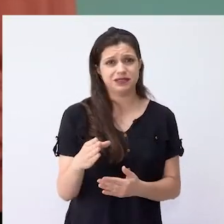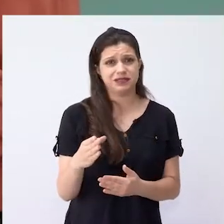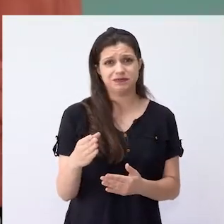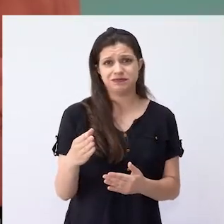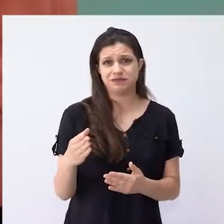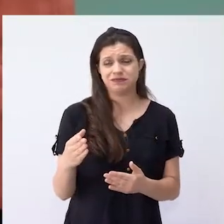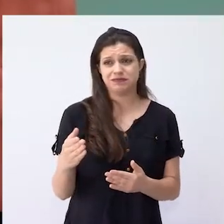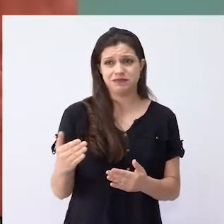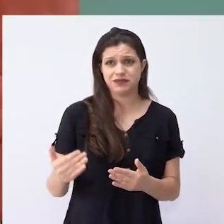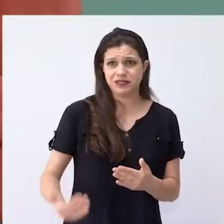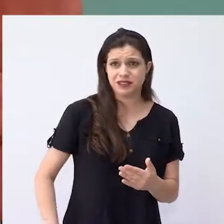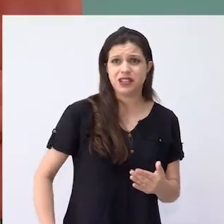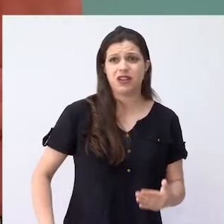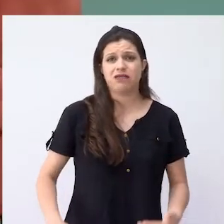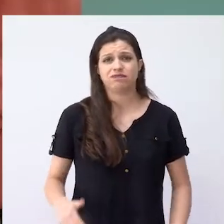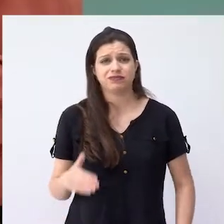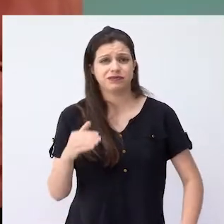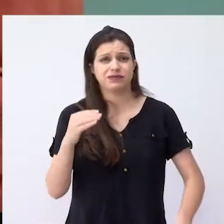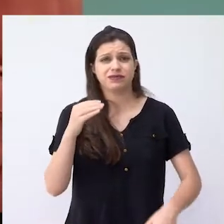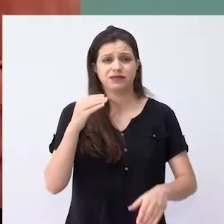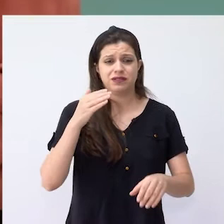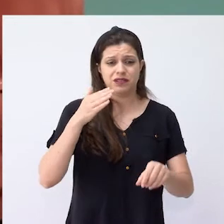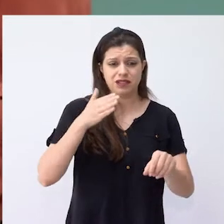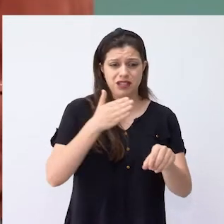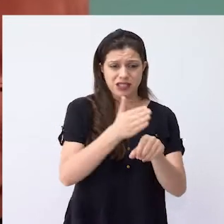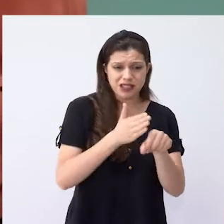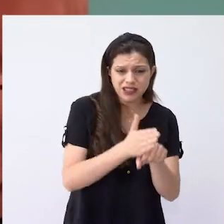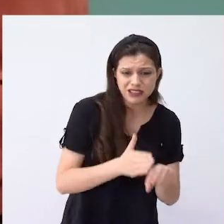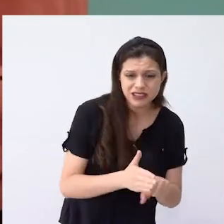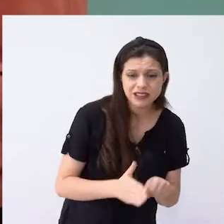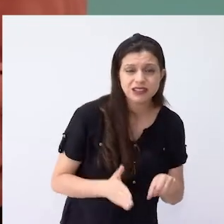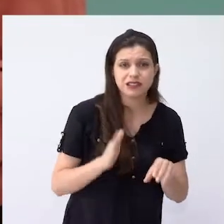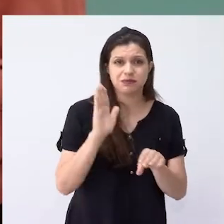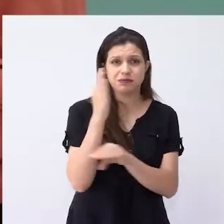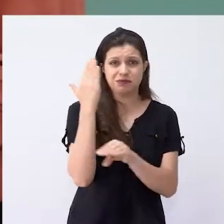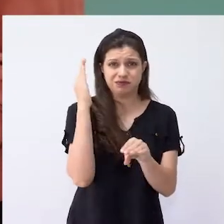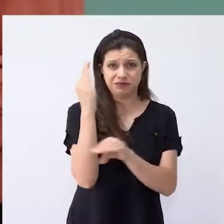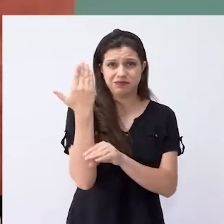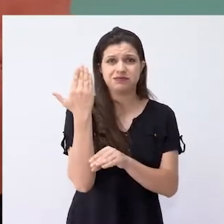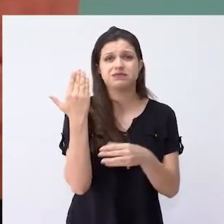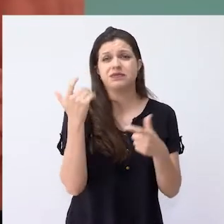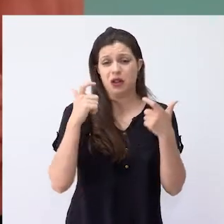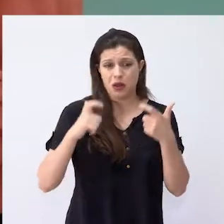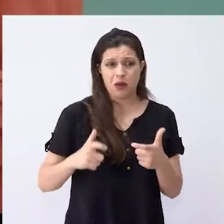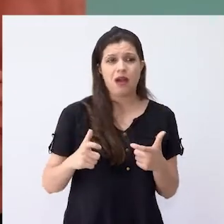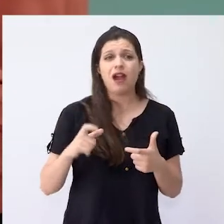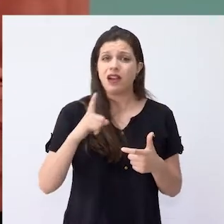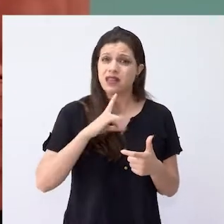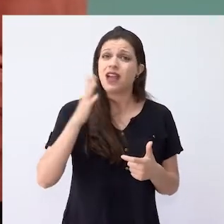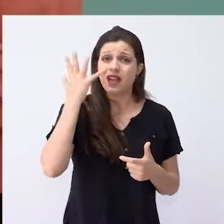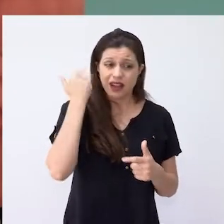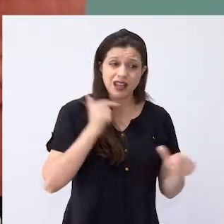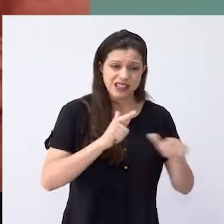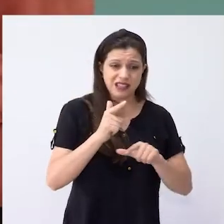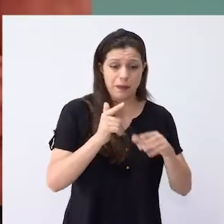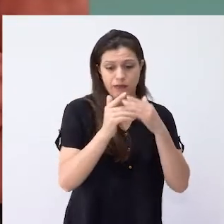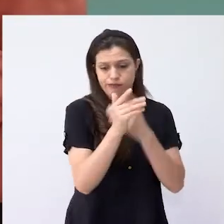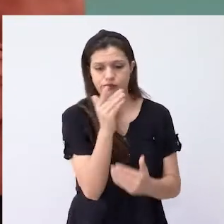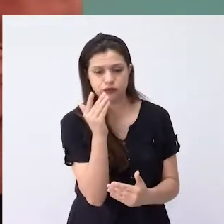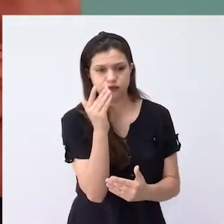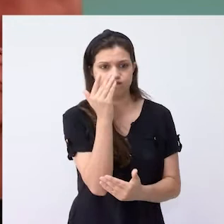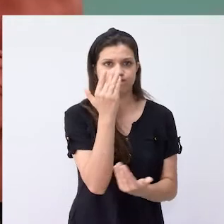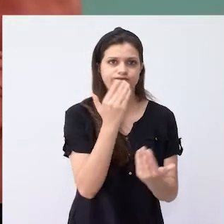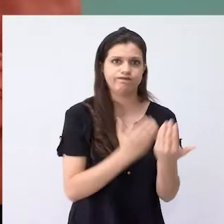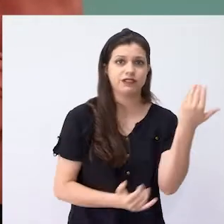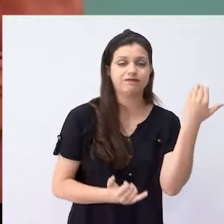são extremamente comuns em determinadas atividades, olarias, marcenarias, que são atividades que muitas vezes são informais e que tem essas crianças e